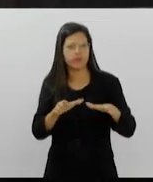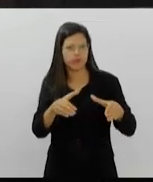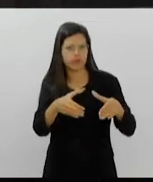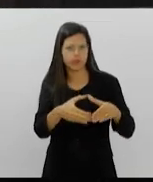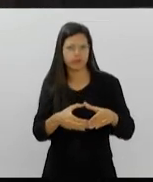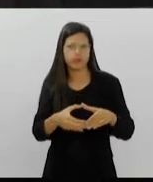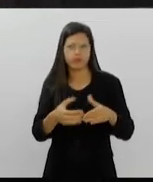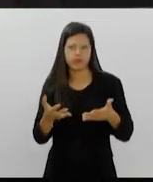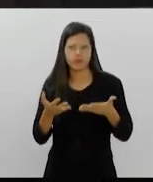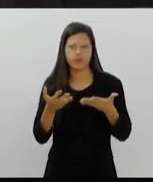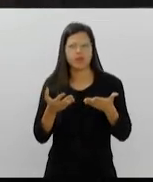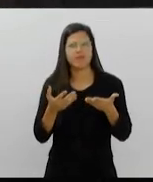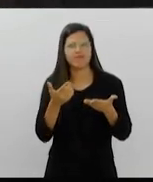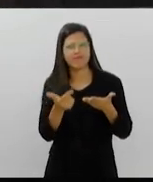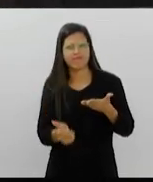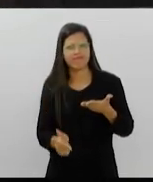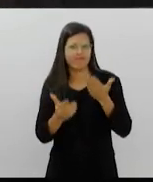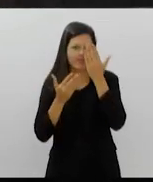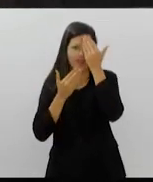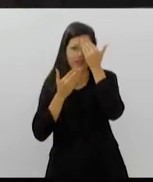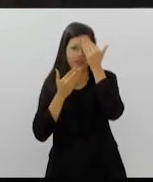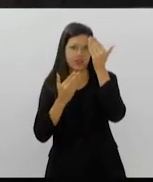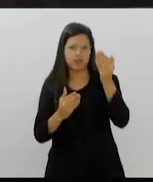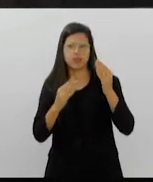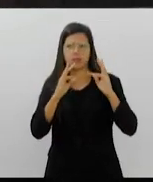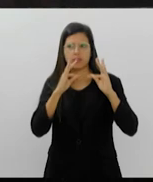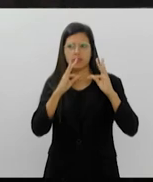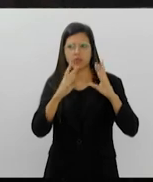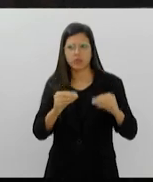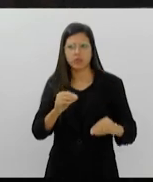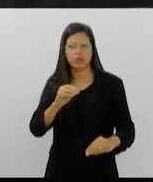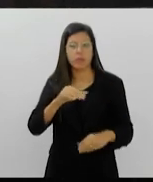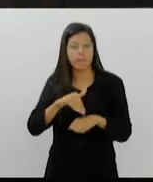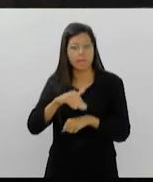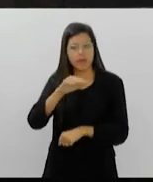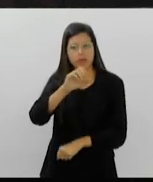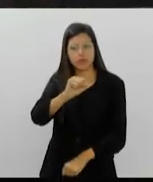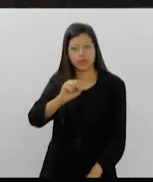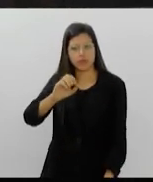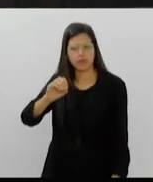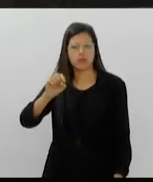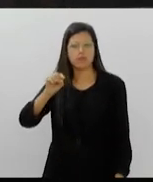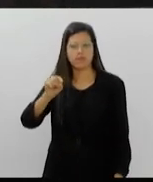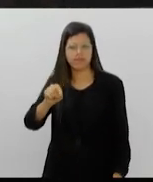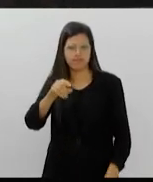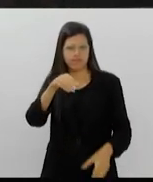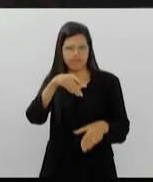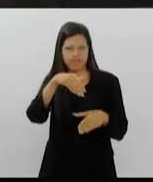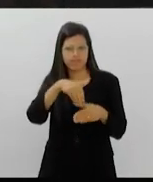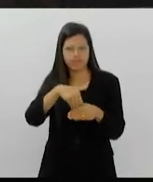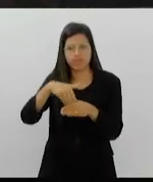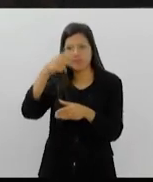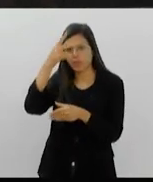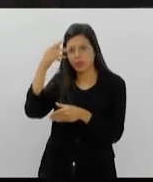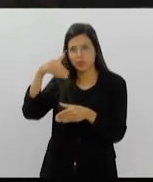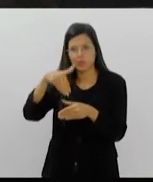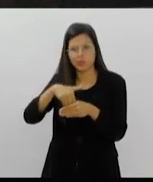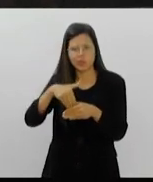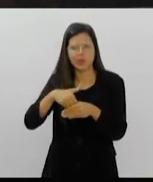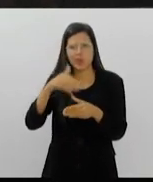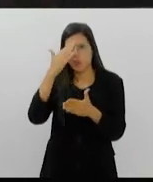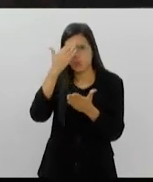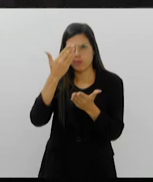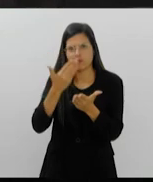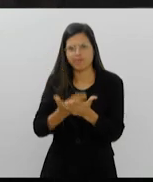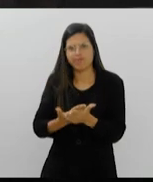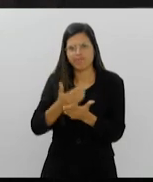externar a minha gratidão a todos os mais de 80 mil eleitores de São João de Meriti que confiaram em